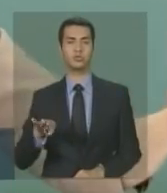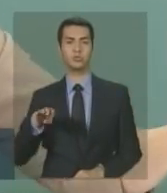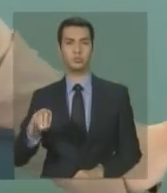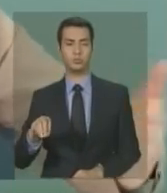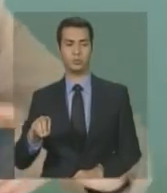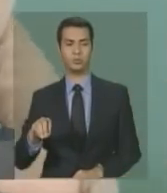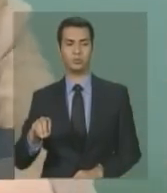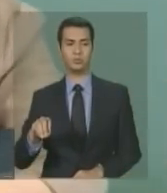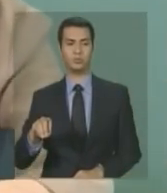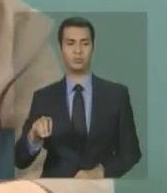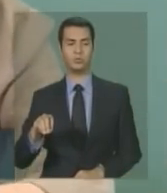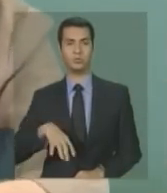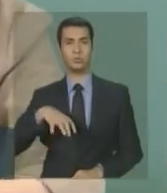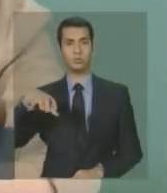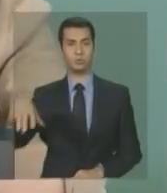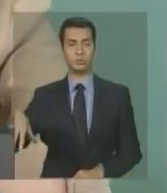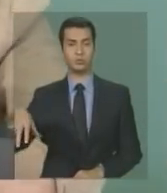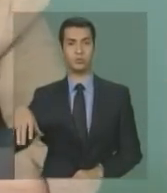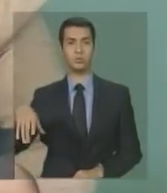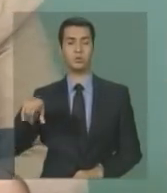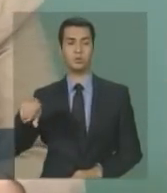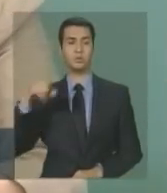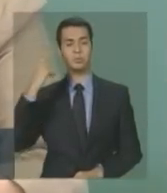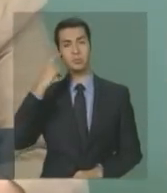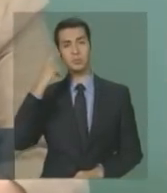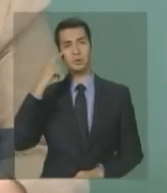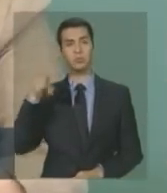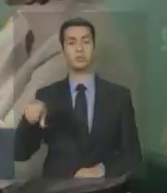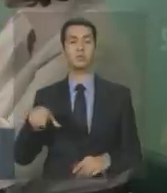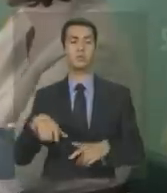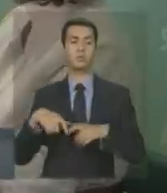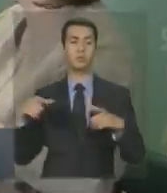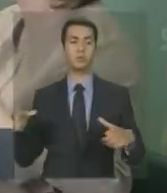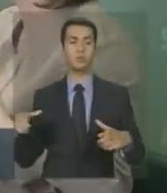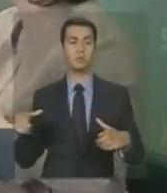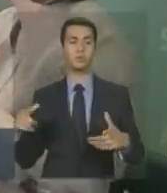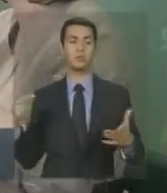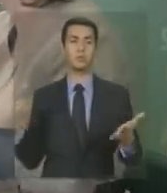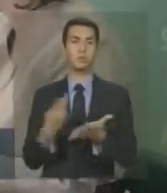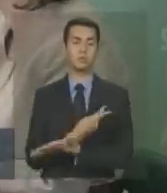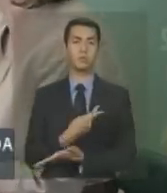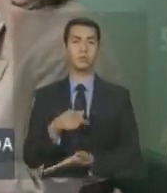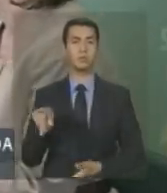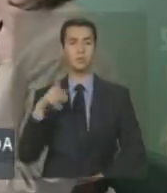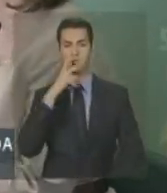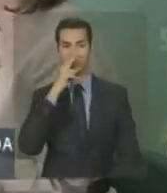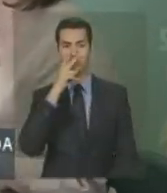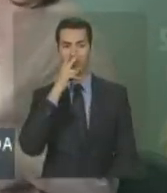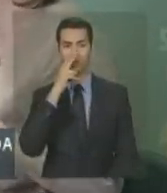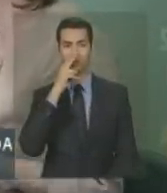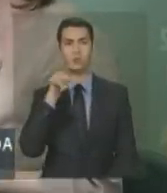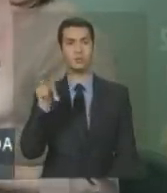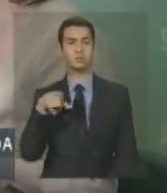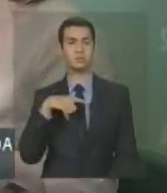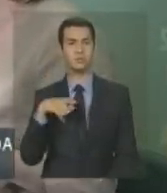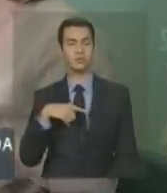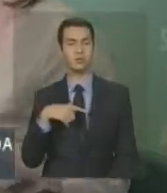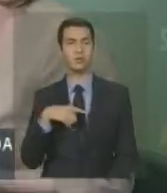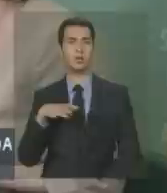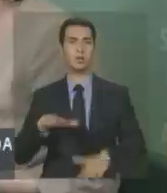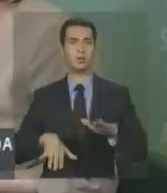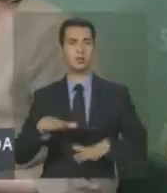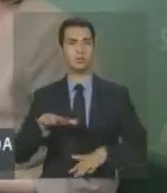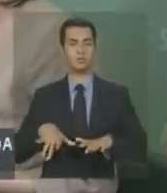significa objetivamente que a pessoa Deva estar não é Antônio José eh considerada como uma pessoa